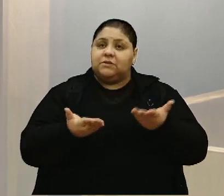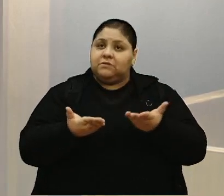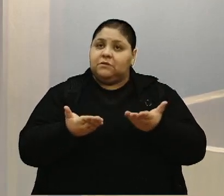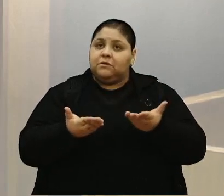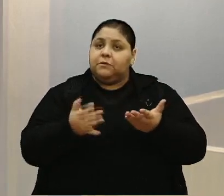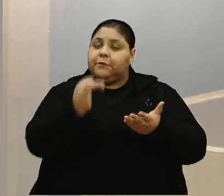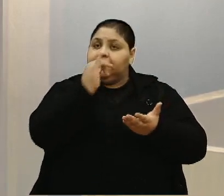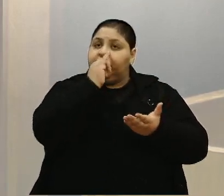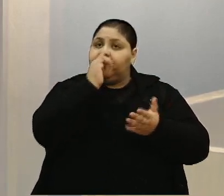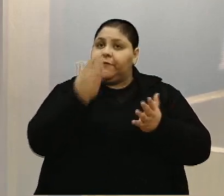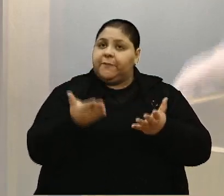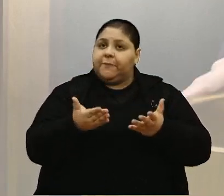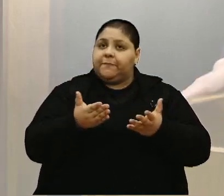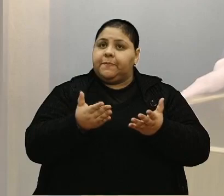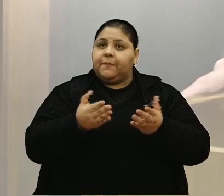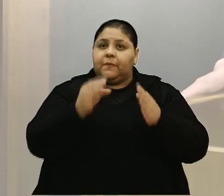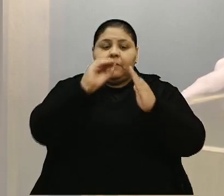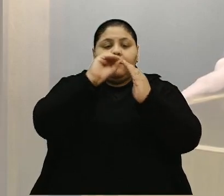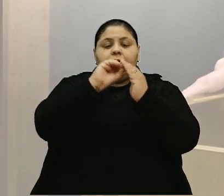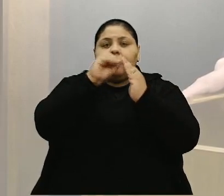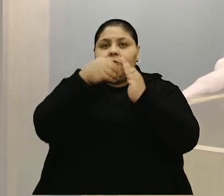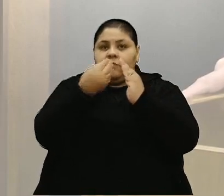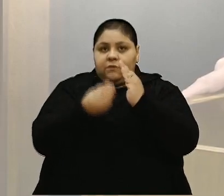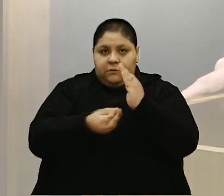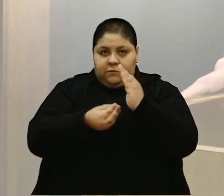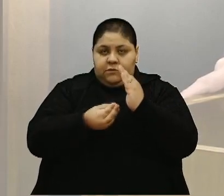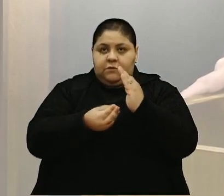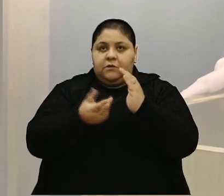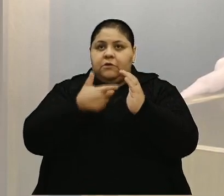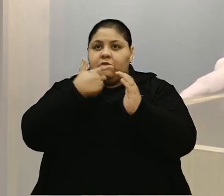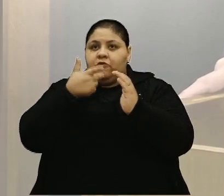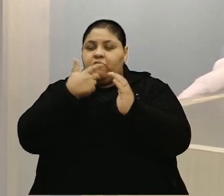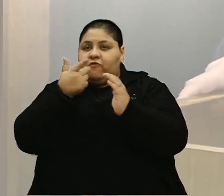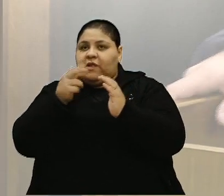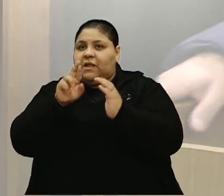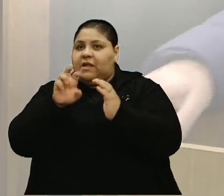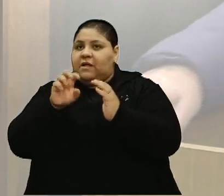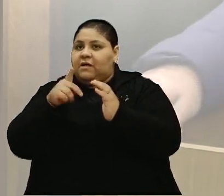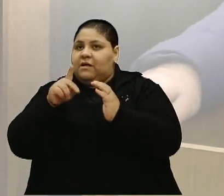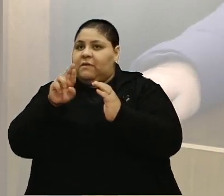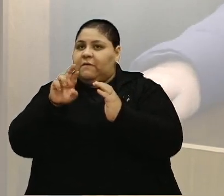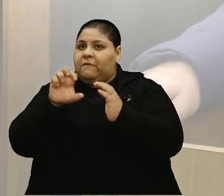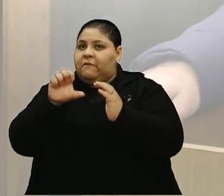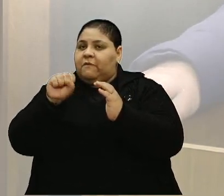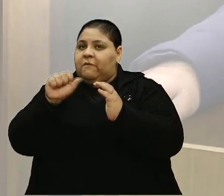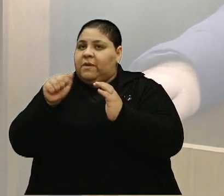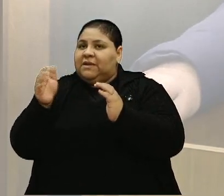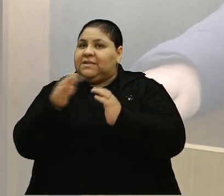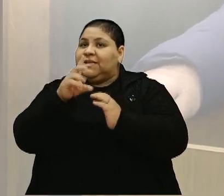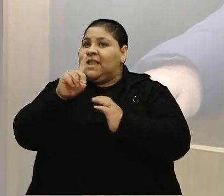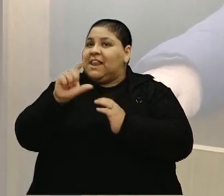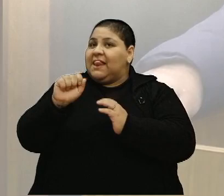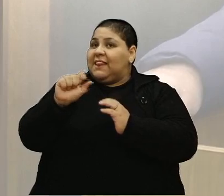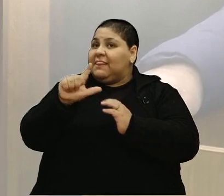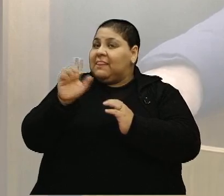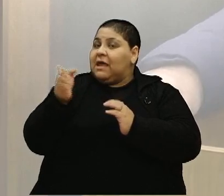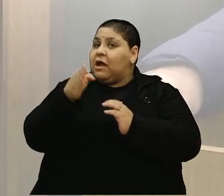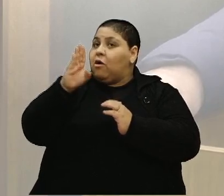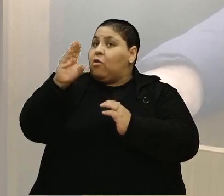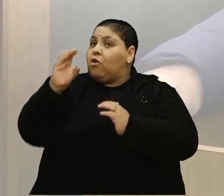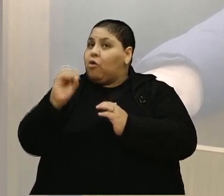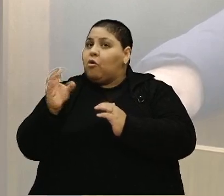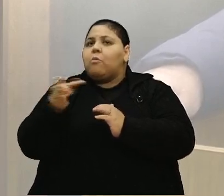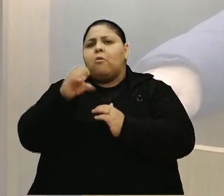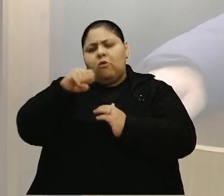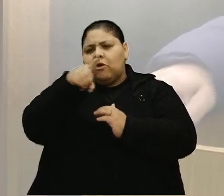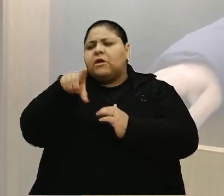Por exemplo, Samay. Vamos falar da represa do Complexo Dalbó, da represa São Miguel, que